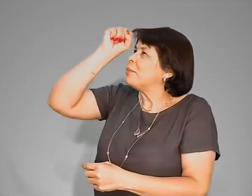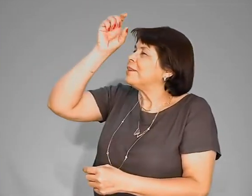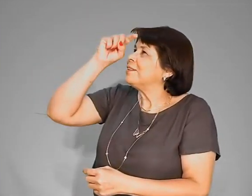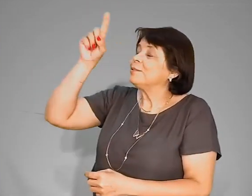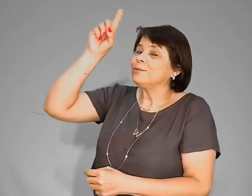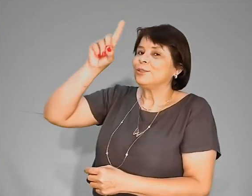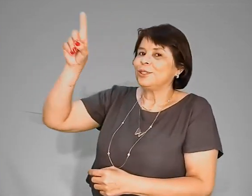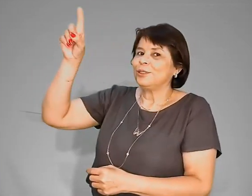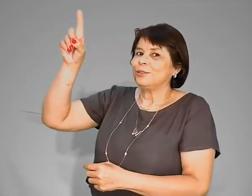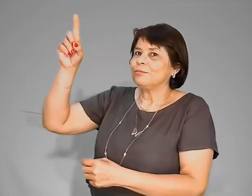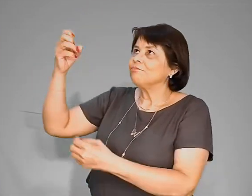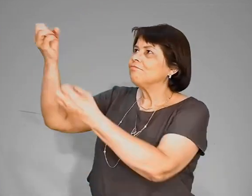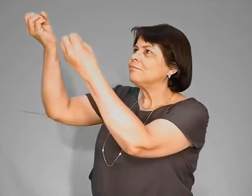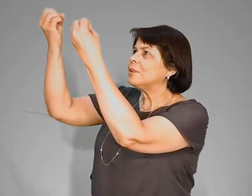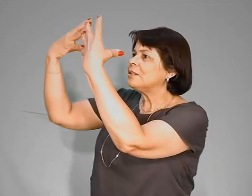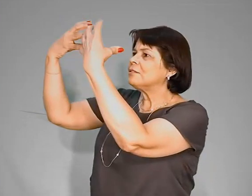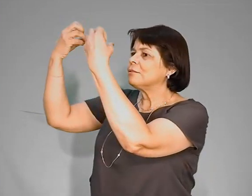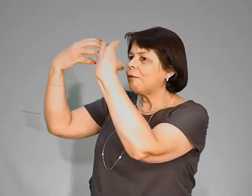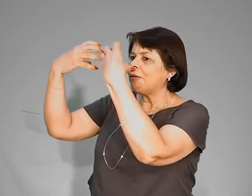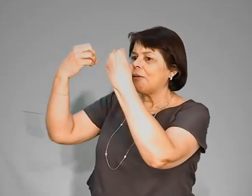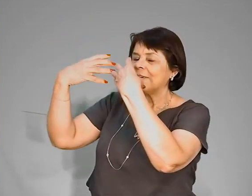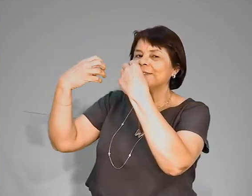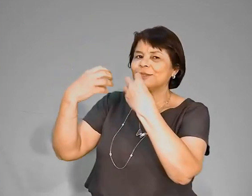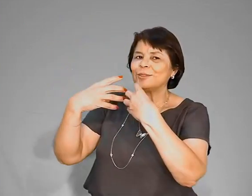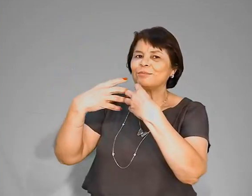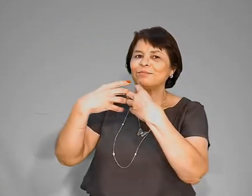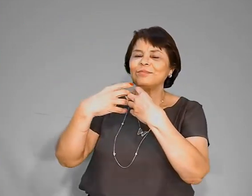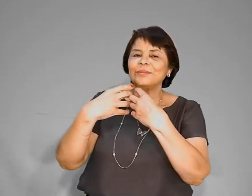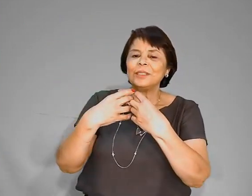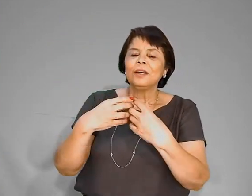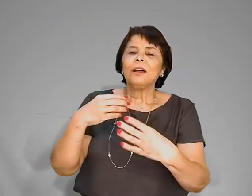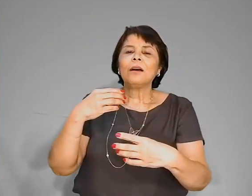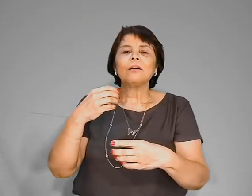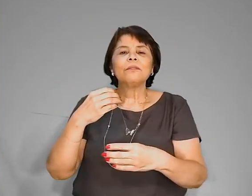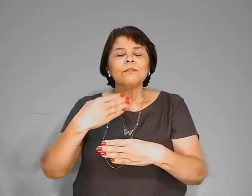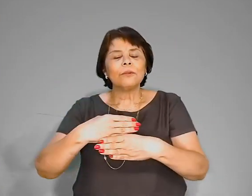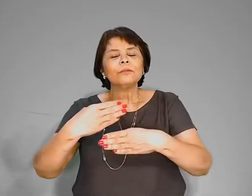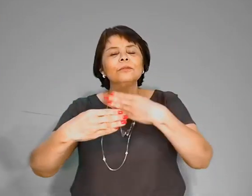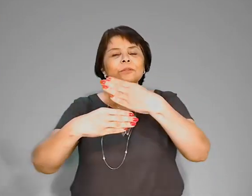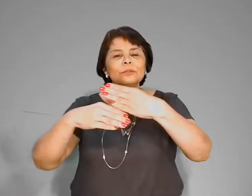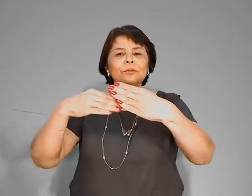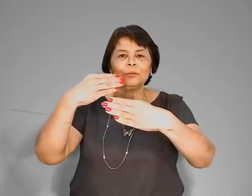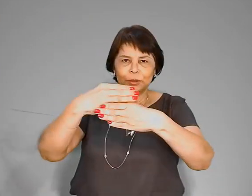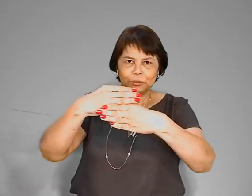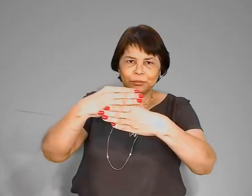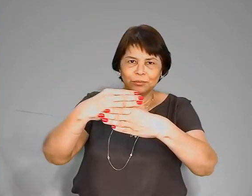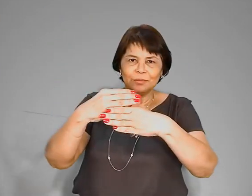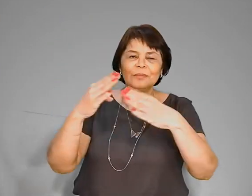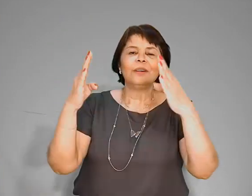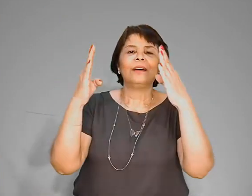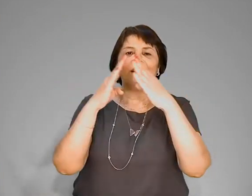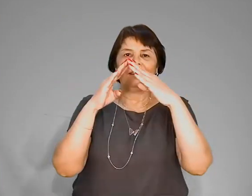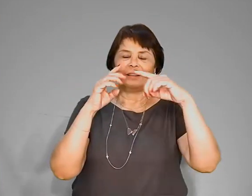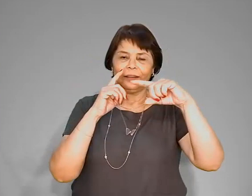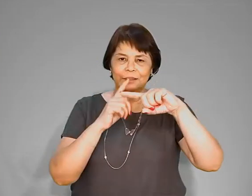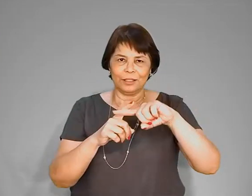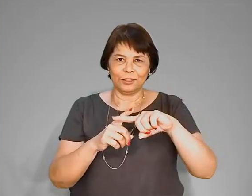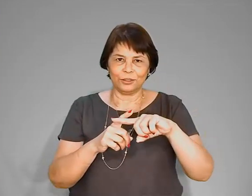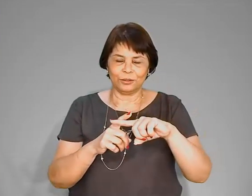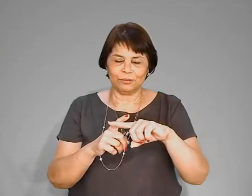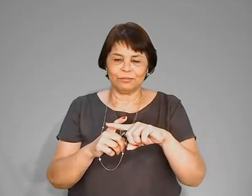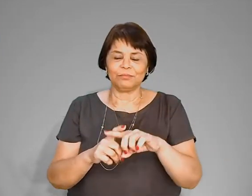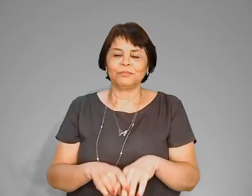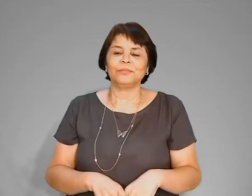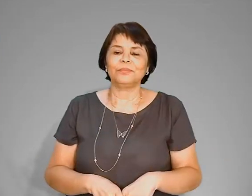grande templo do Senhor. Paulo está dizendo, notem bem vocês gentios, os judeus se arvoravam de ter um